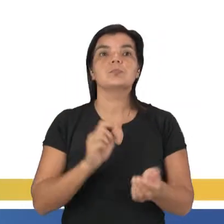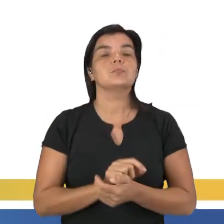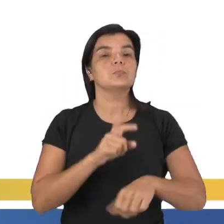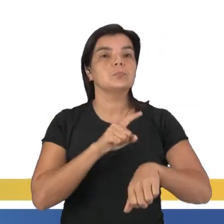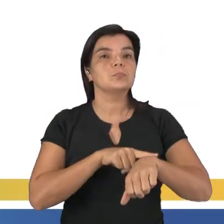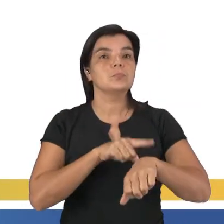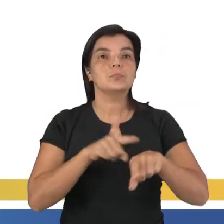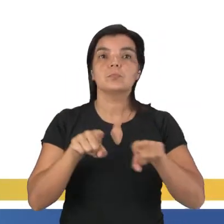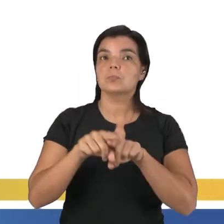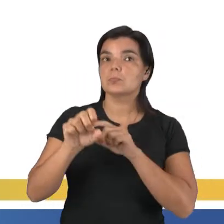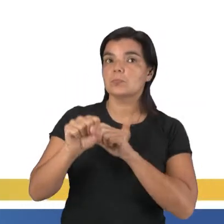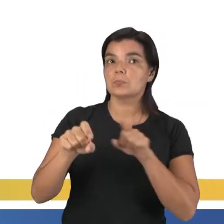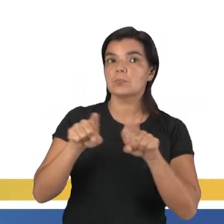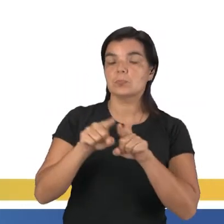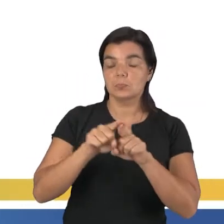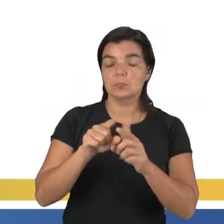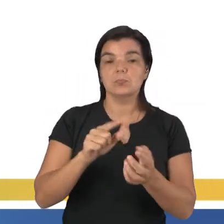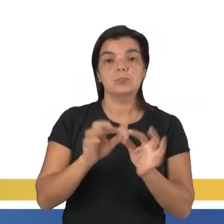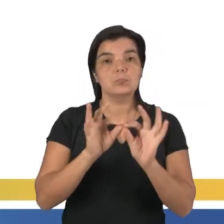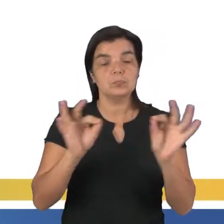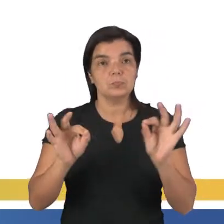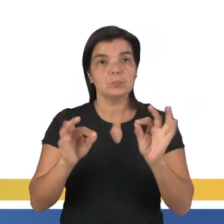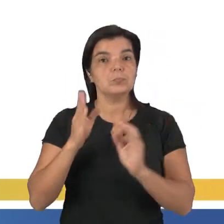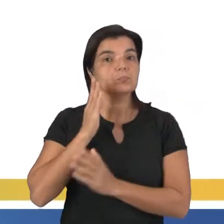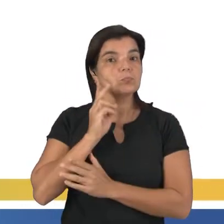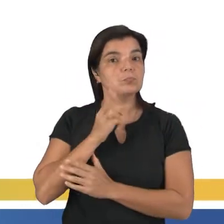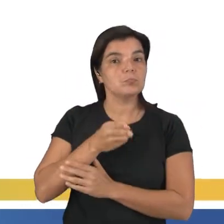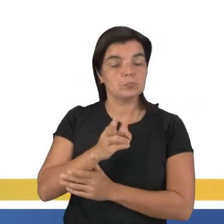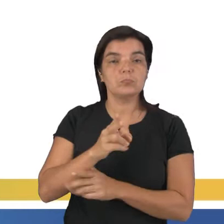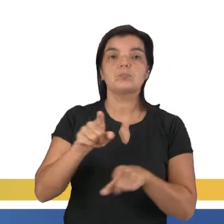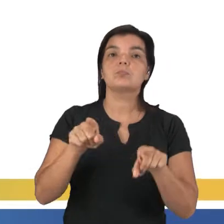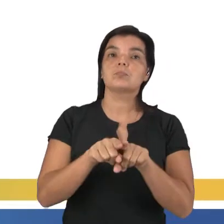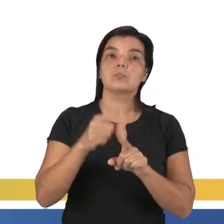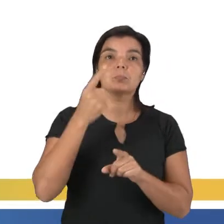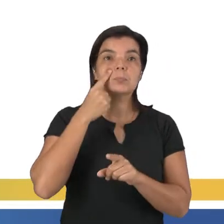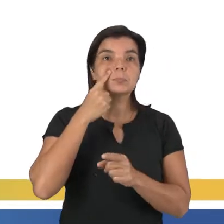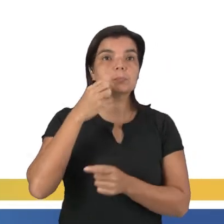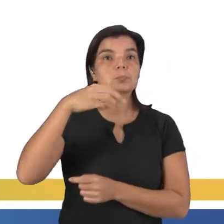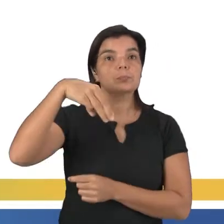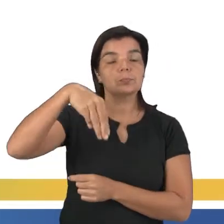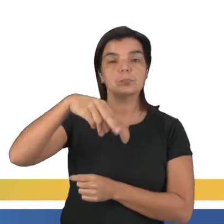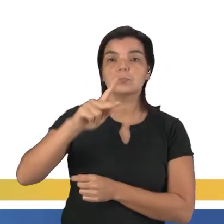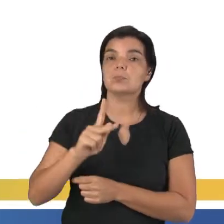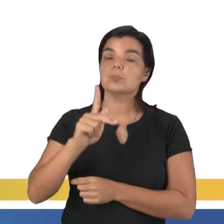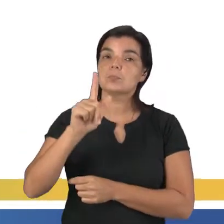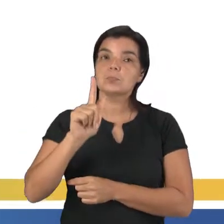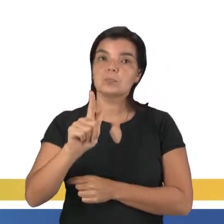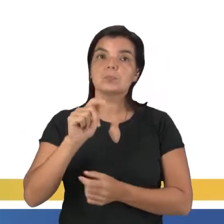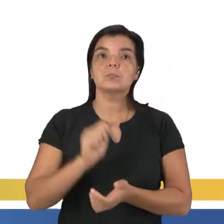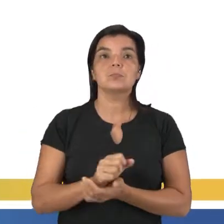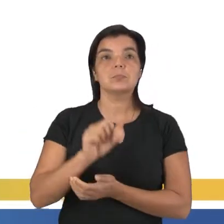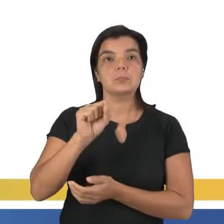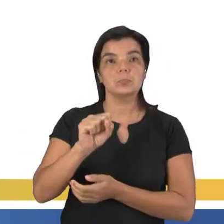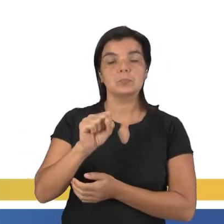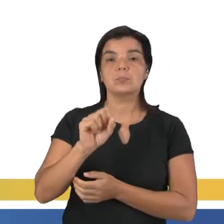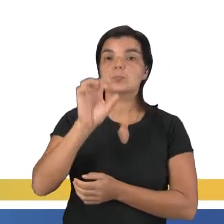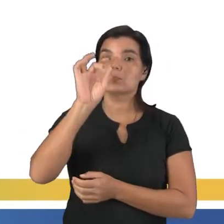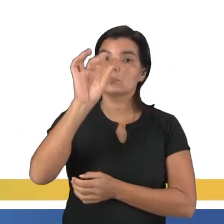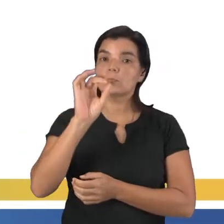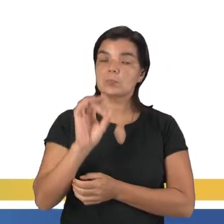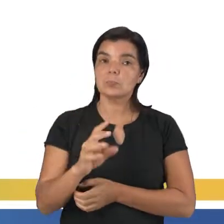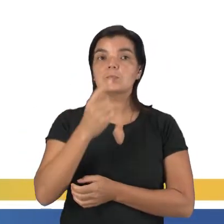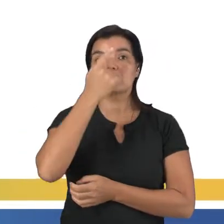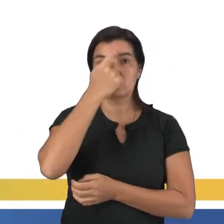grandezas possuem uma certa unidade de medida que é padrão. Ali nós vemos metro, quilograma, segundos, e todos têm um certo